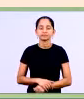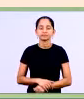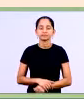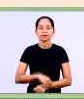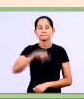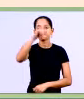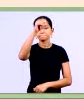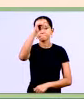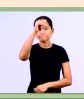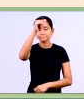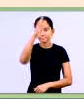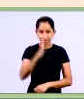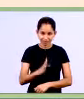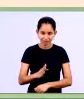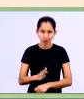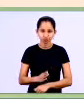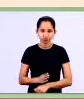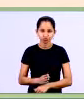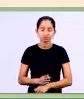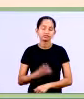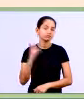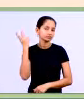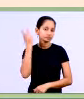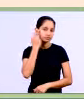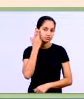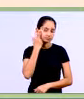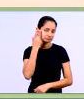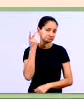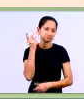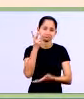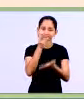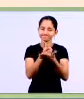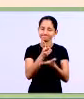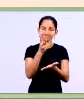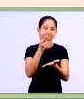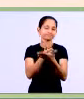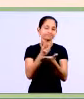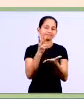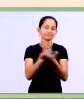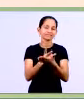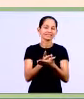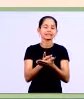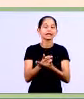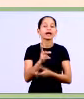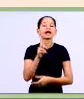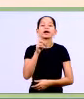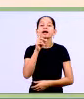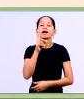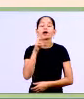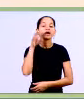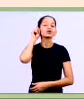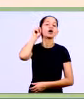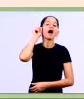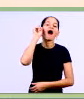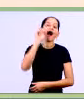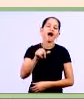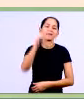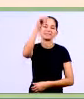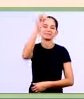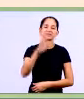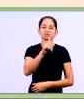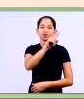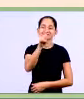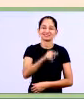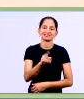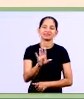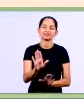Brasil. Quando o S está entre vogais, é regra da nossa língua que o som é Z. Então, se nós